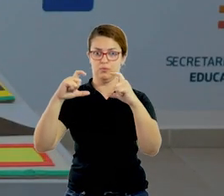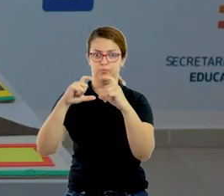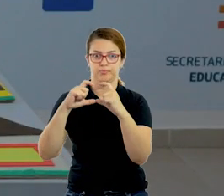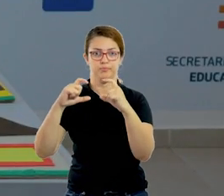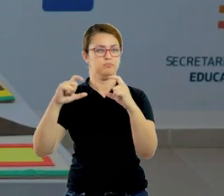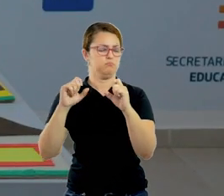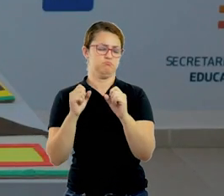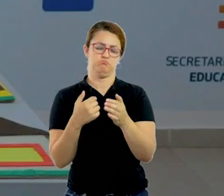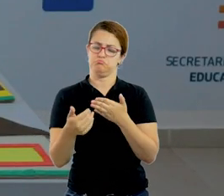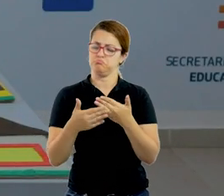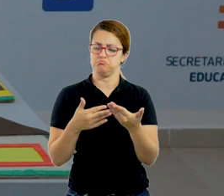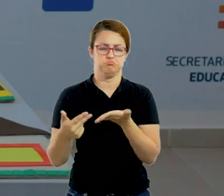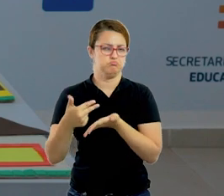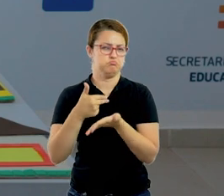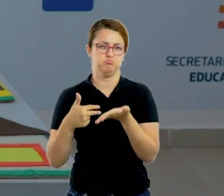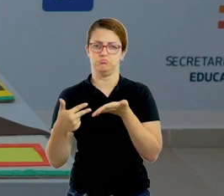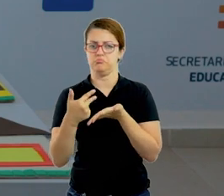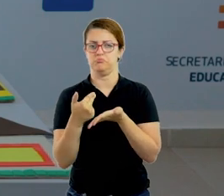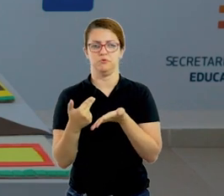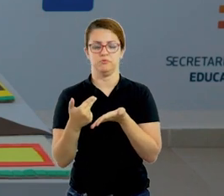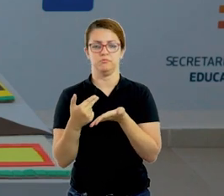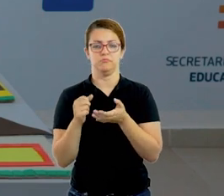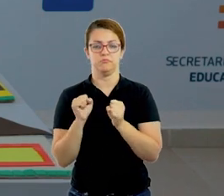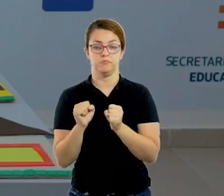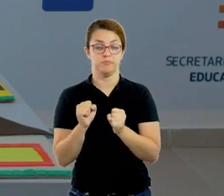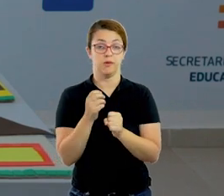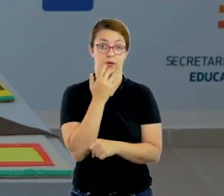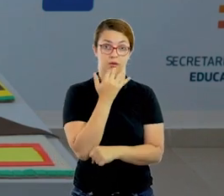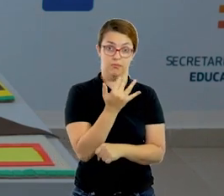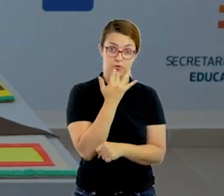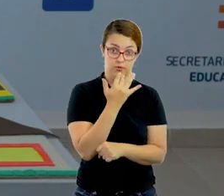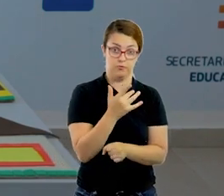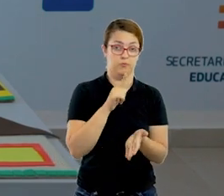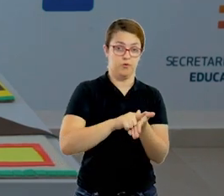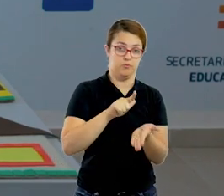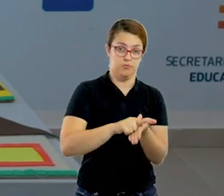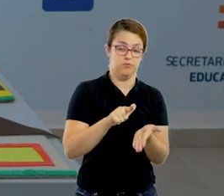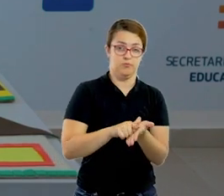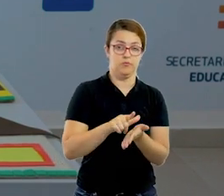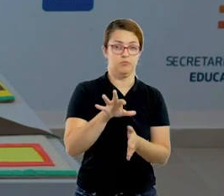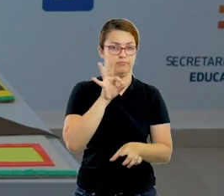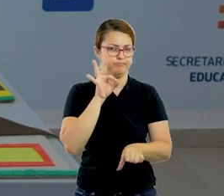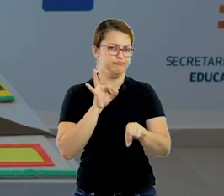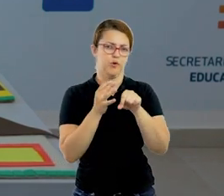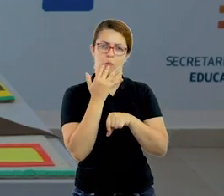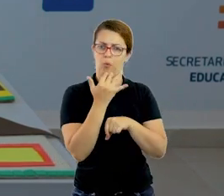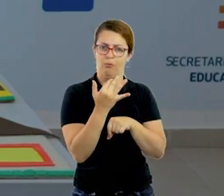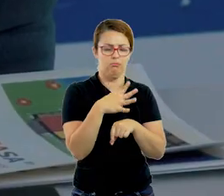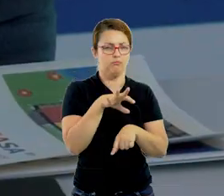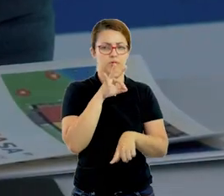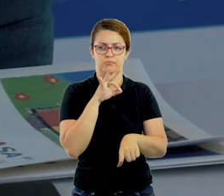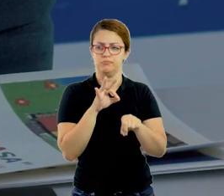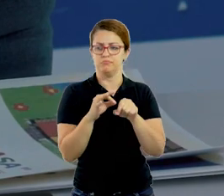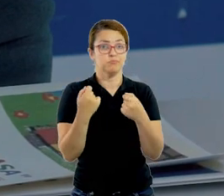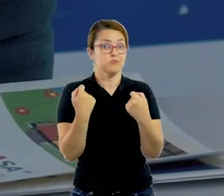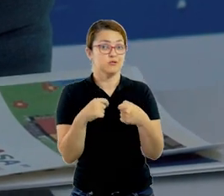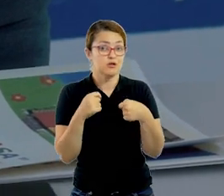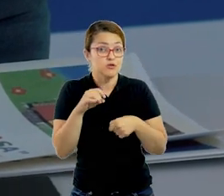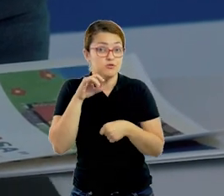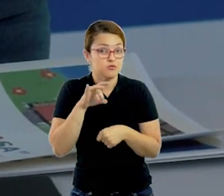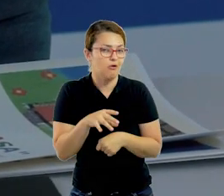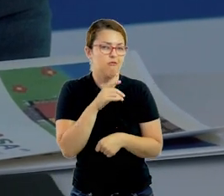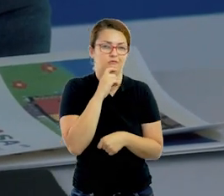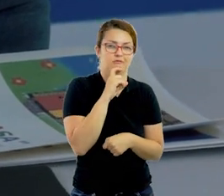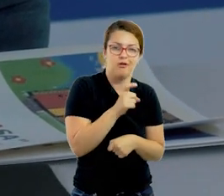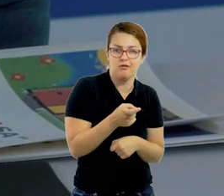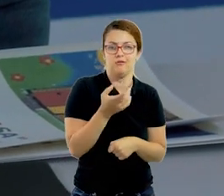tamanho certo, não, vários tamanhos. Você pode usar papéis coloridos, tá bom? Diversas cores, as cores não precisa ser